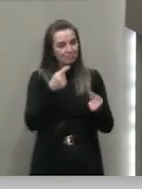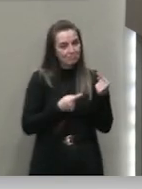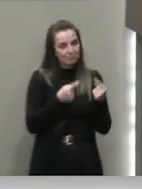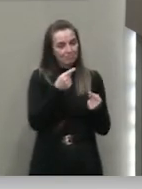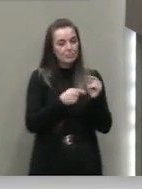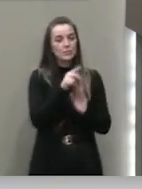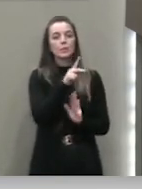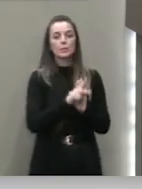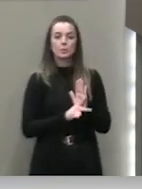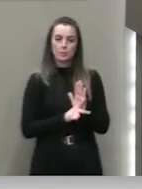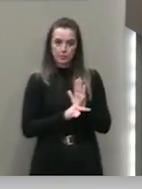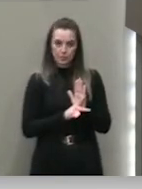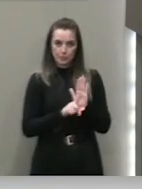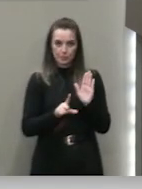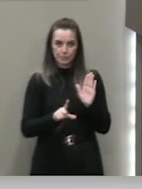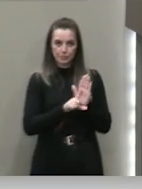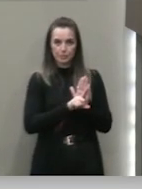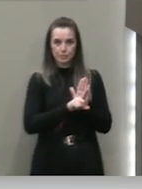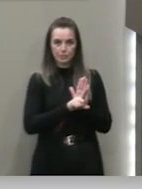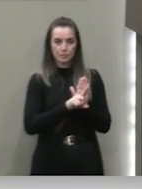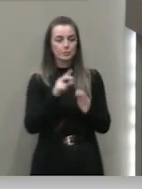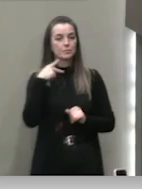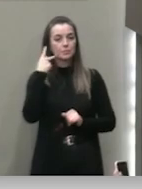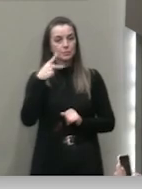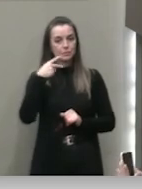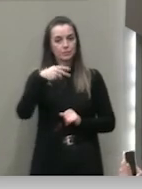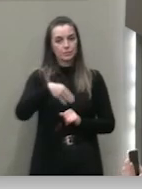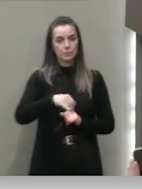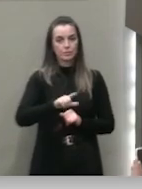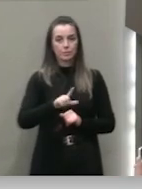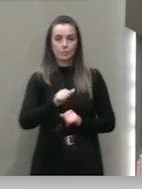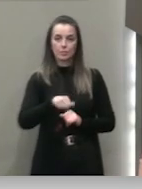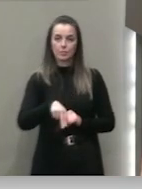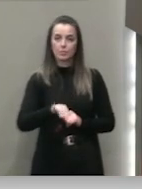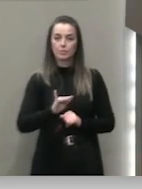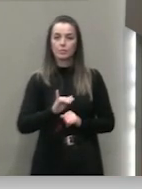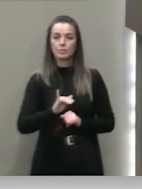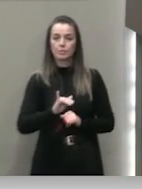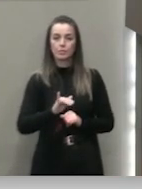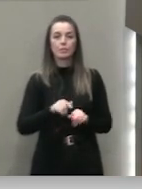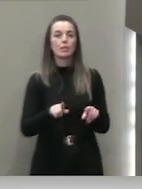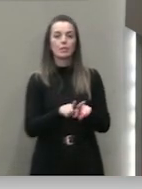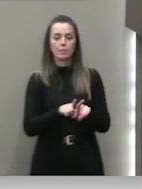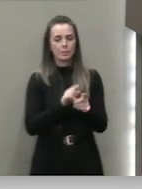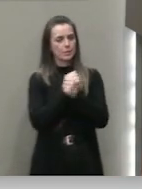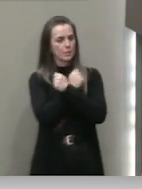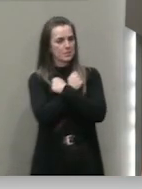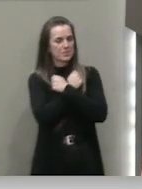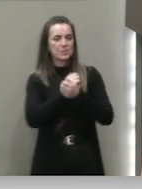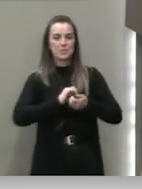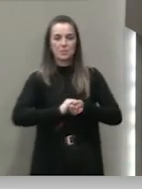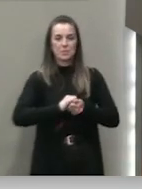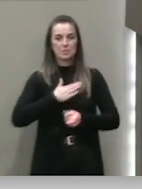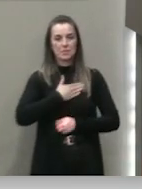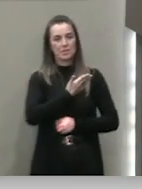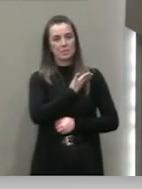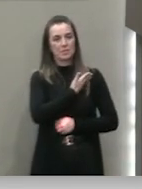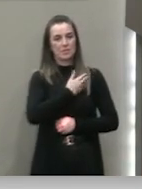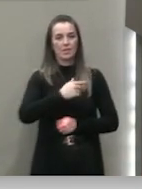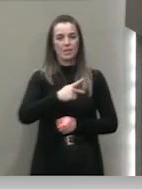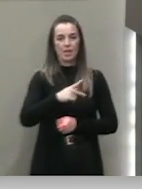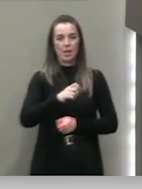do projeto do vereador Milani. E também quero mandar um abraço aqui, cumprimentar o meu amigo